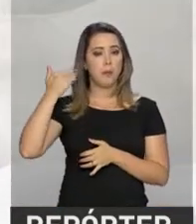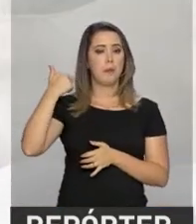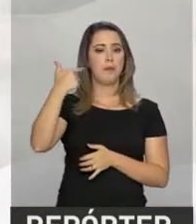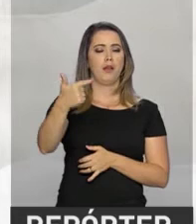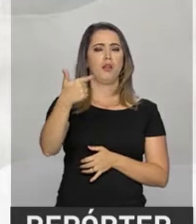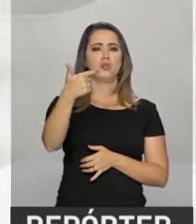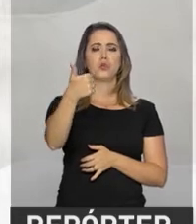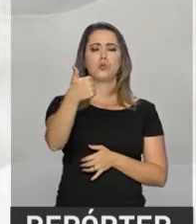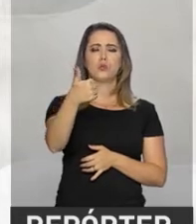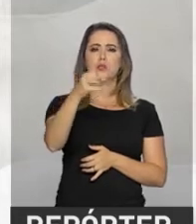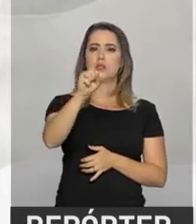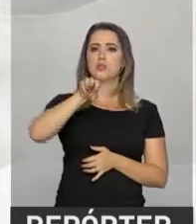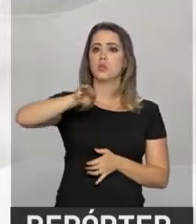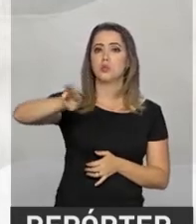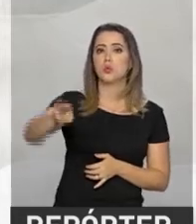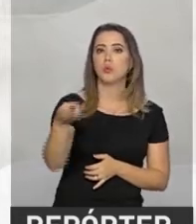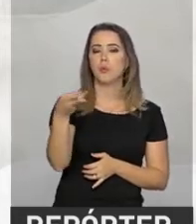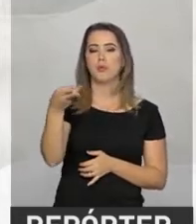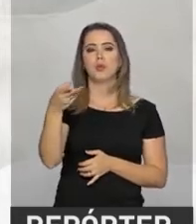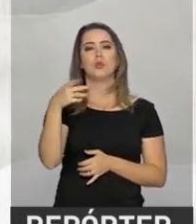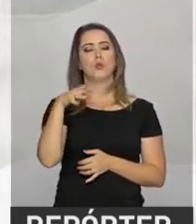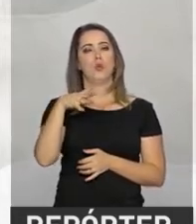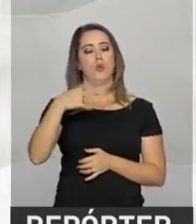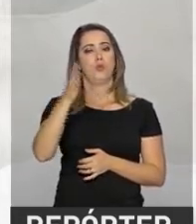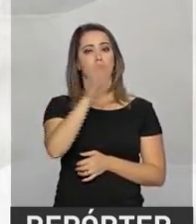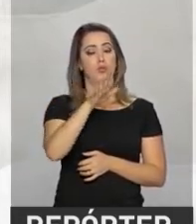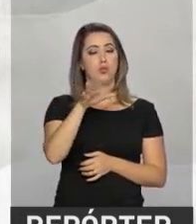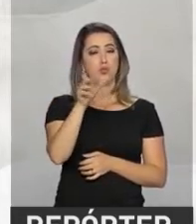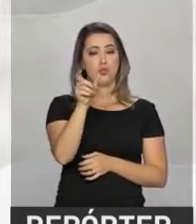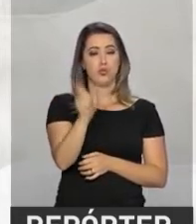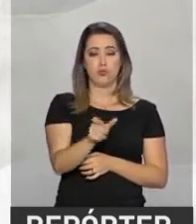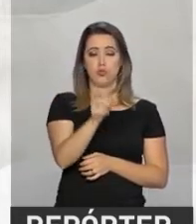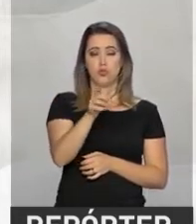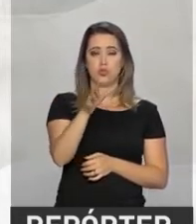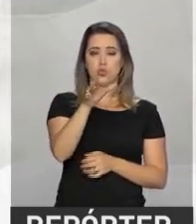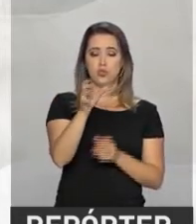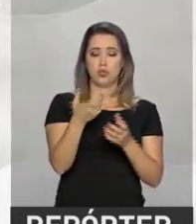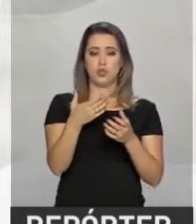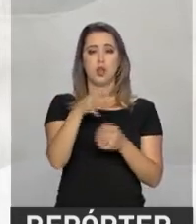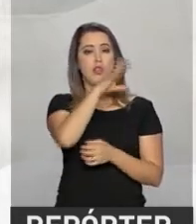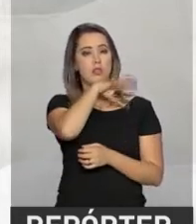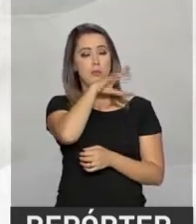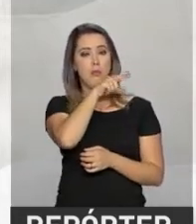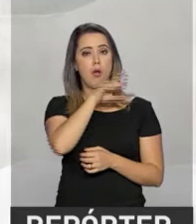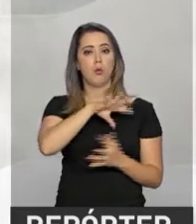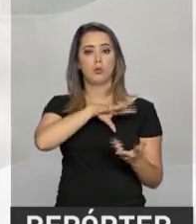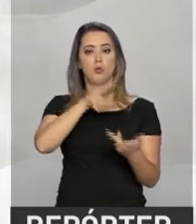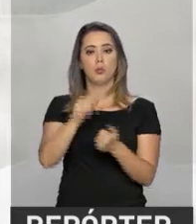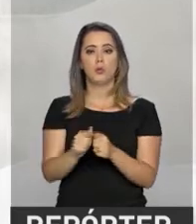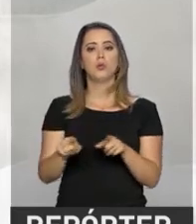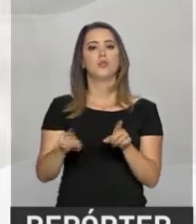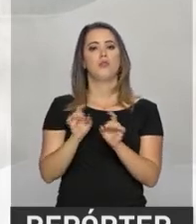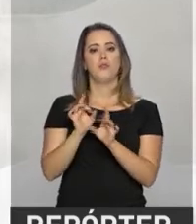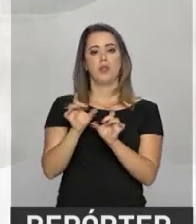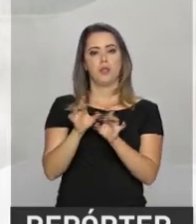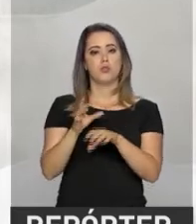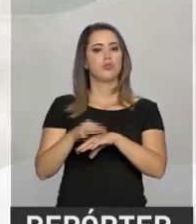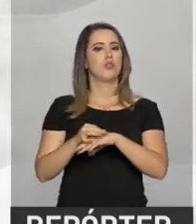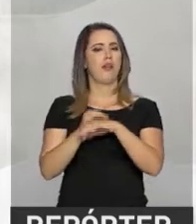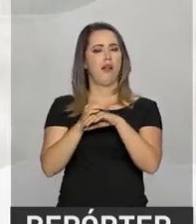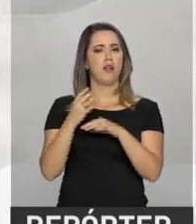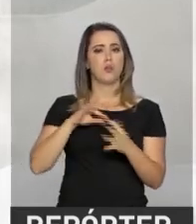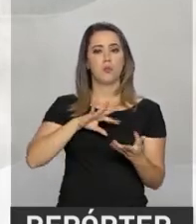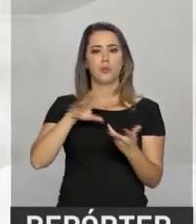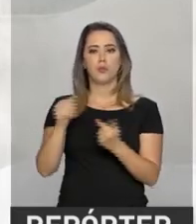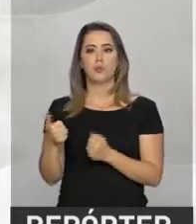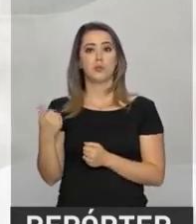218 milhões de cabeças de bovinos e búfalos. É também o maior exportador de carne, com vendas para mais de